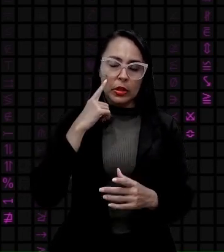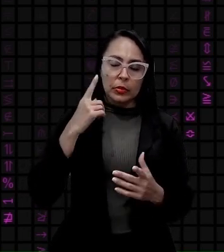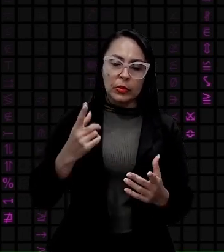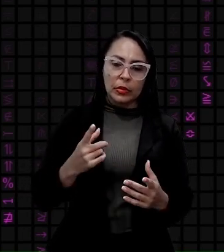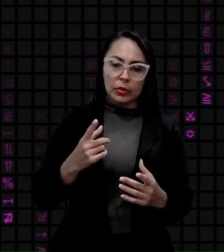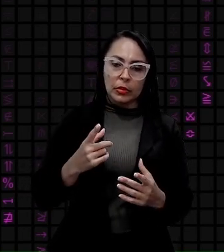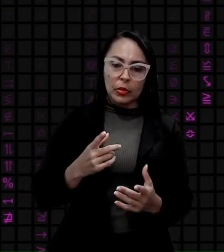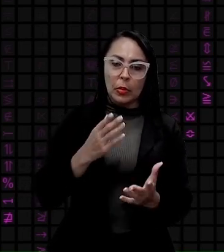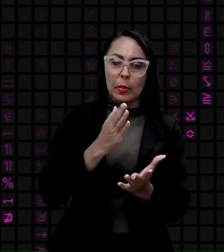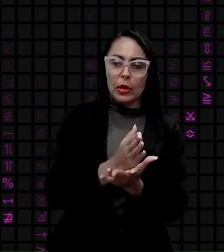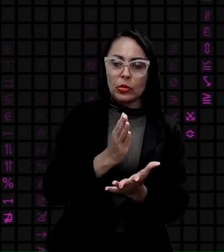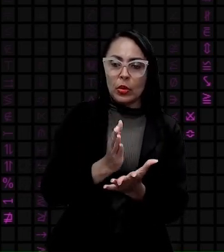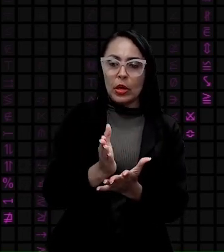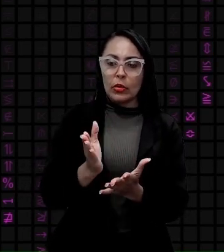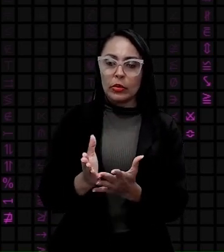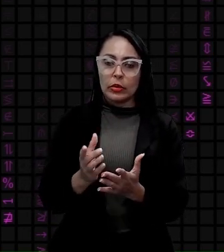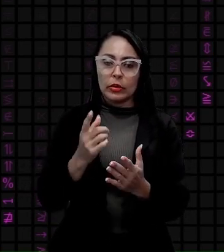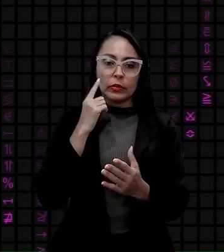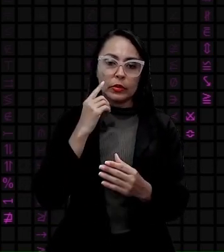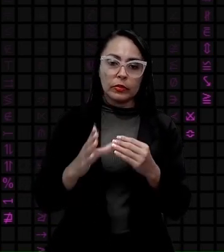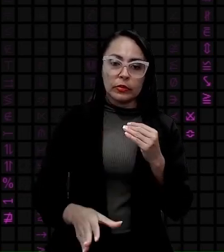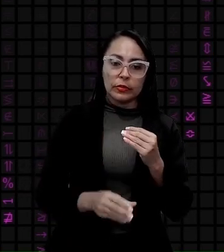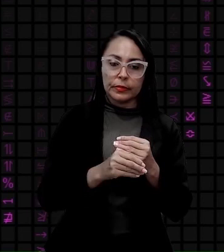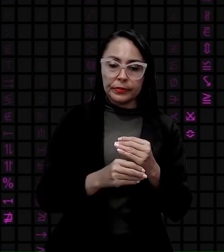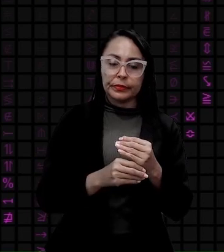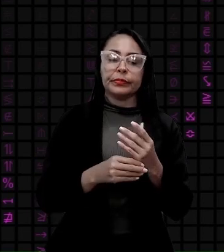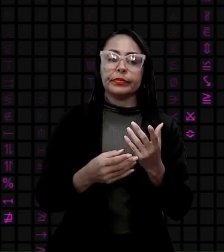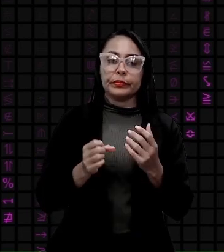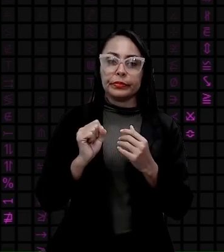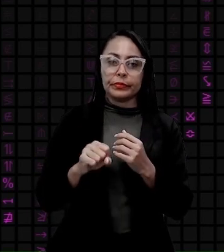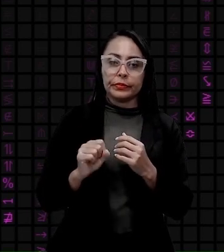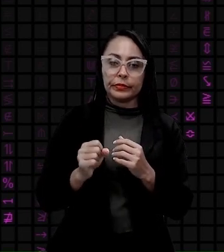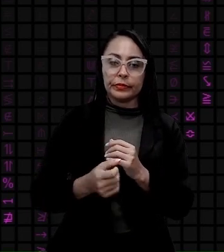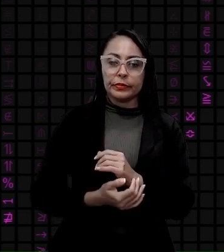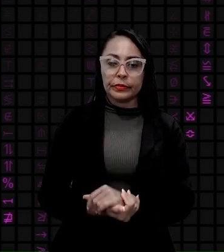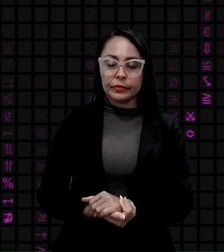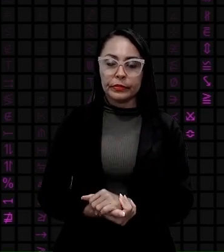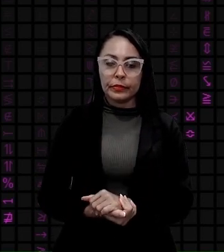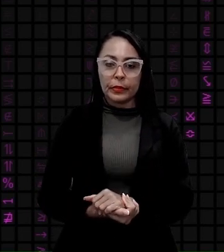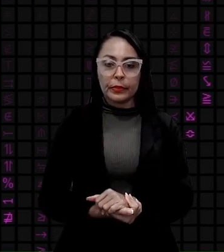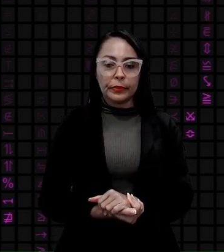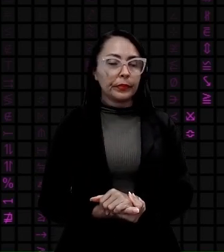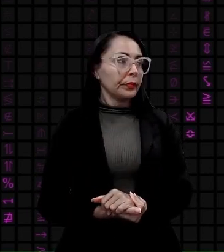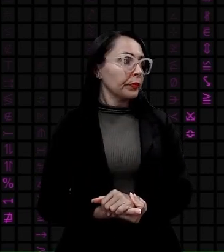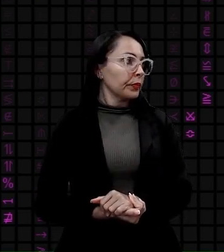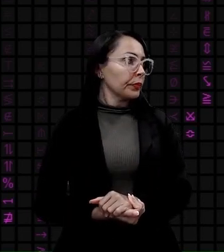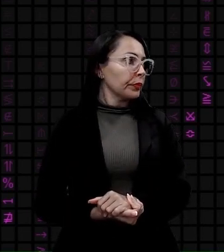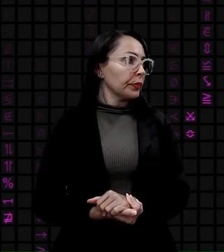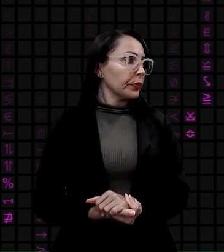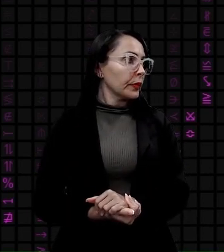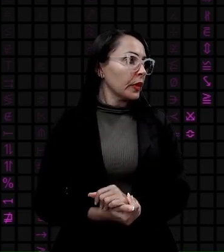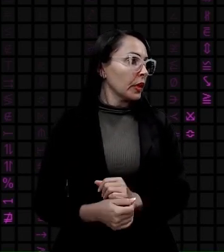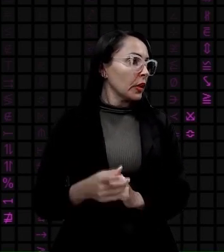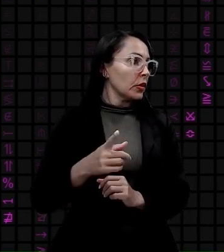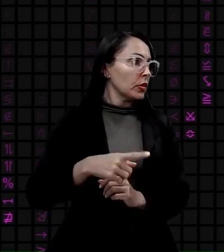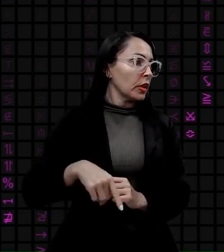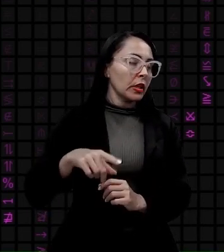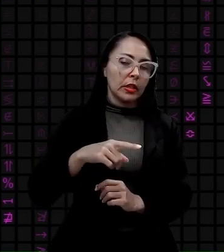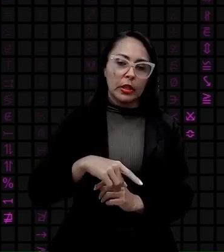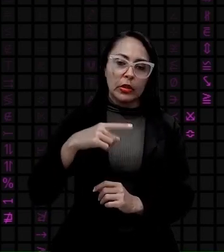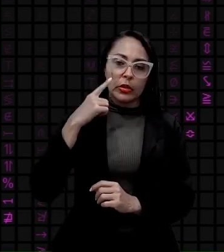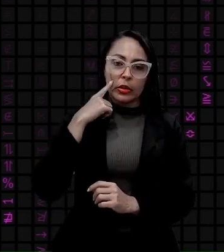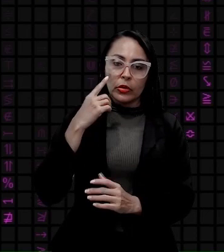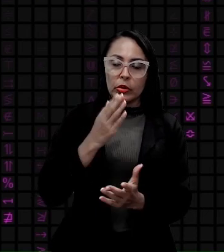a condição der falsa, eu vou fazer um desvio condicional para o processamento da condição falsa. E só então eu sigo para o final da